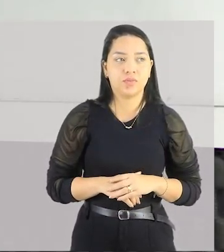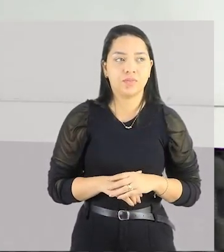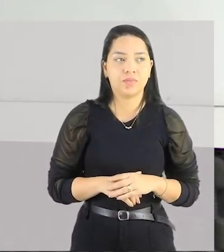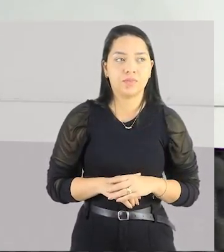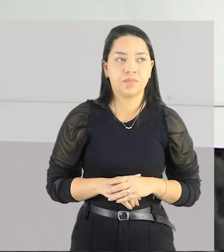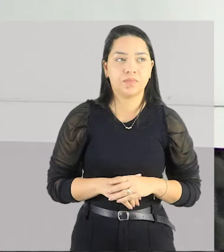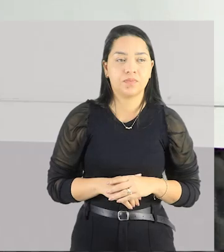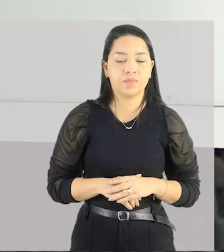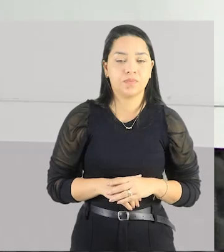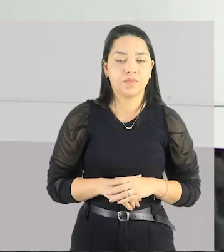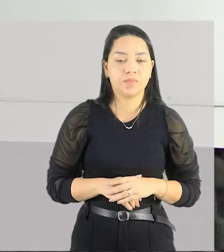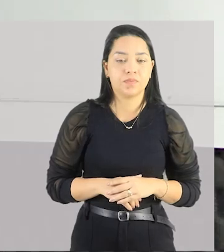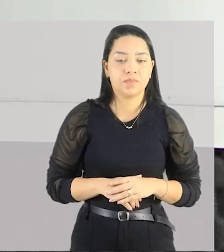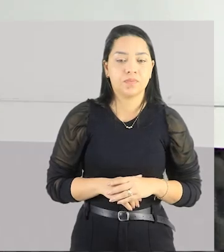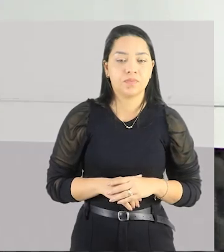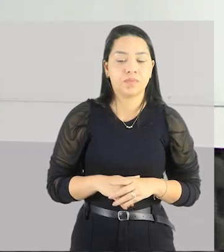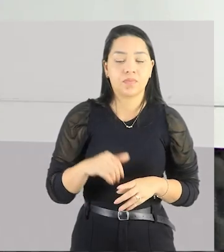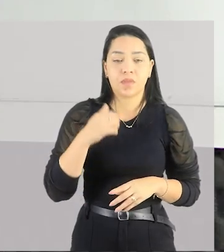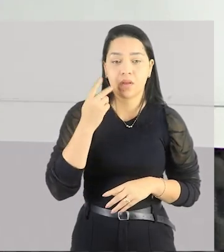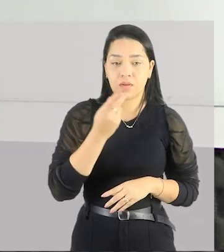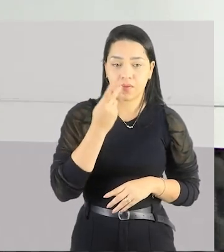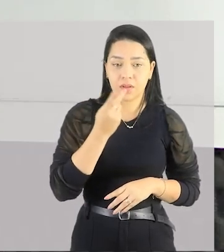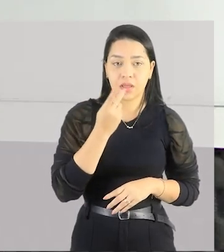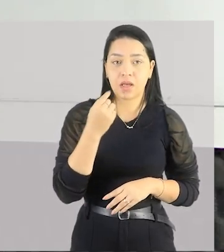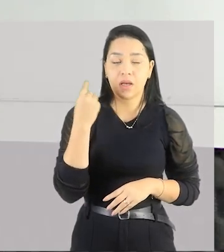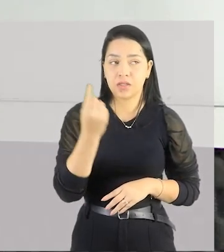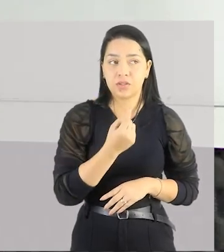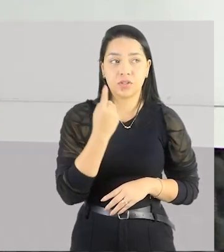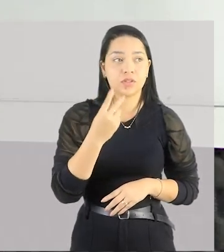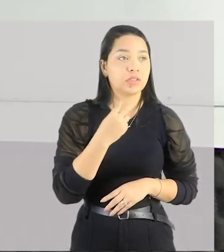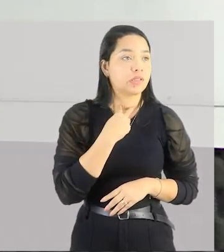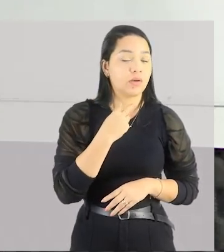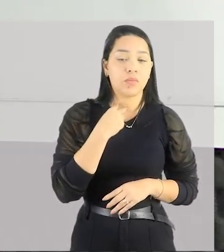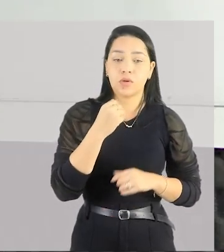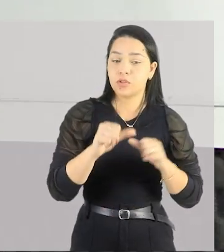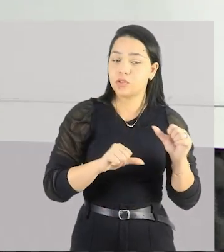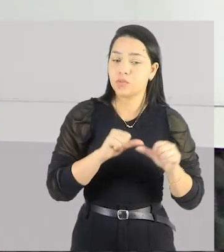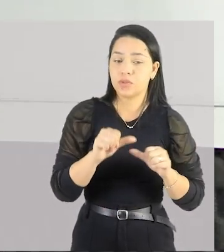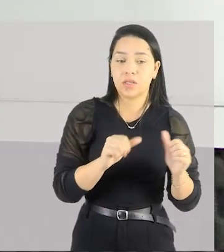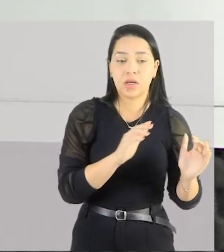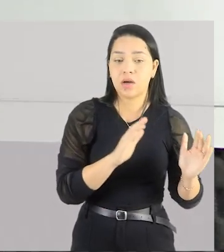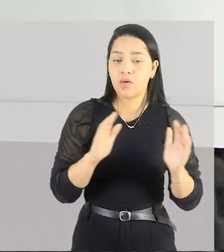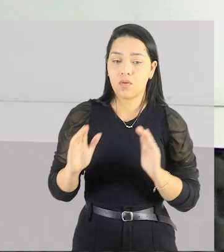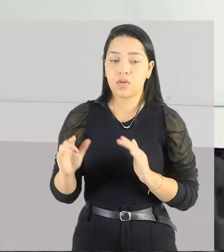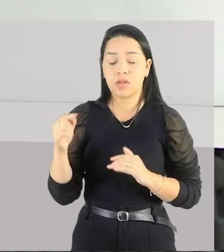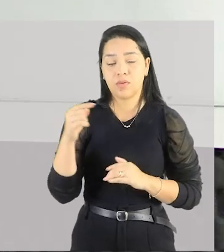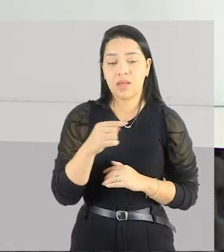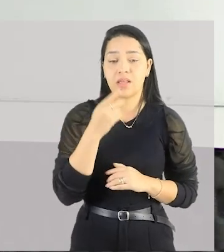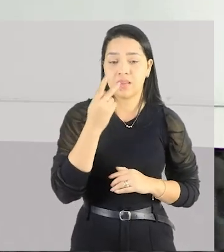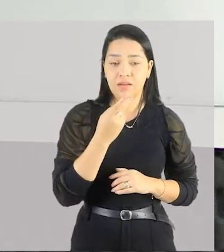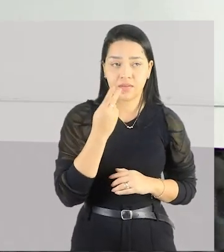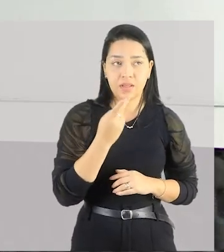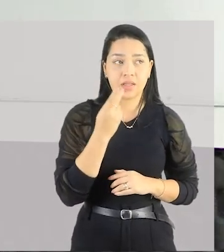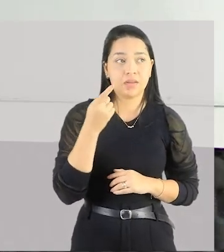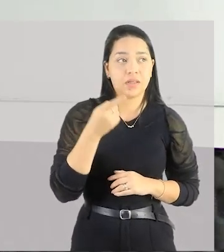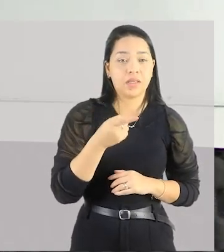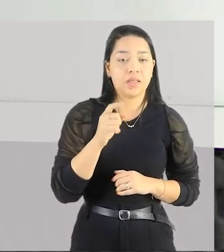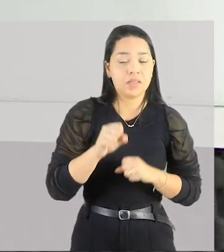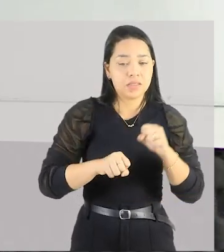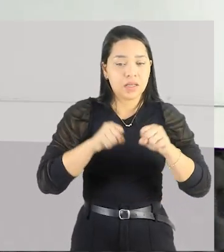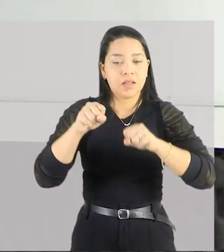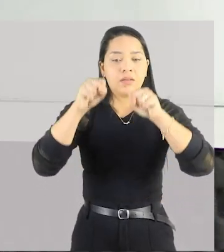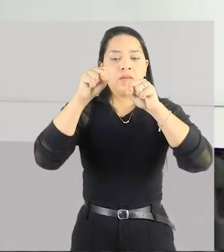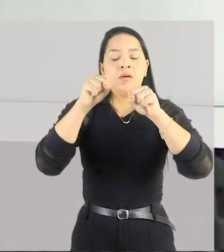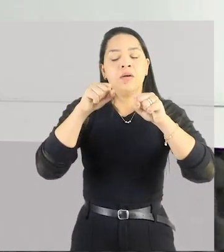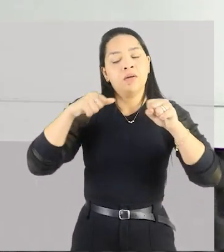baixo. Desculpa aí. É o que eu falei para vocês, tá? A gente não pode mudar a ordem, tá? Então, como ele está falando aqui escalador sobre